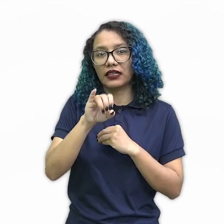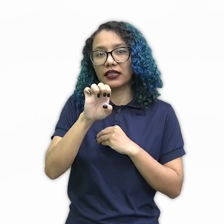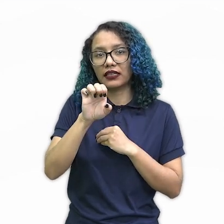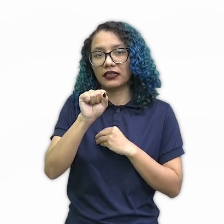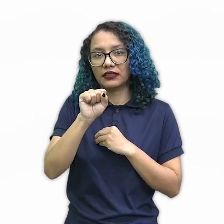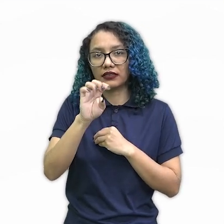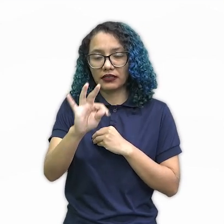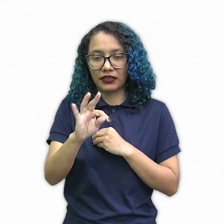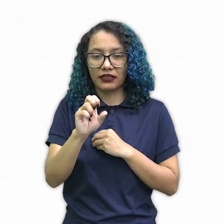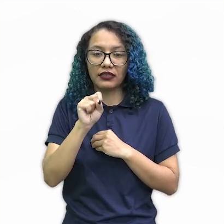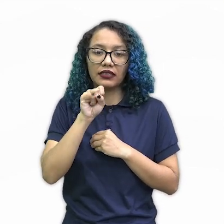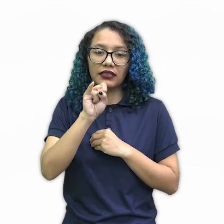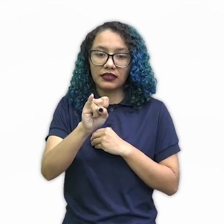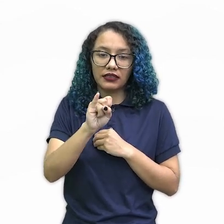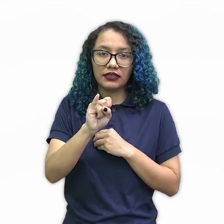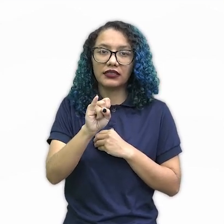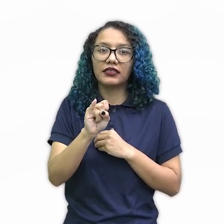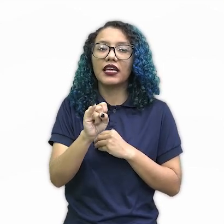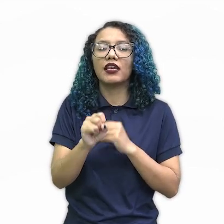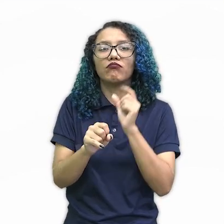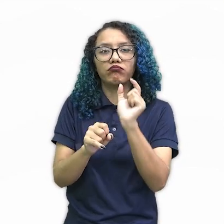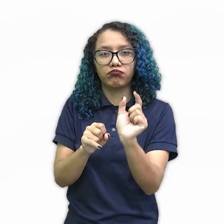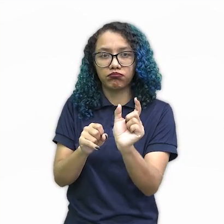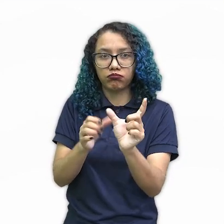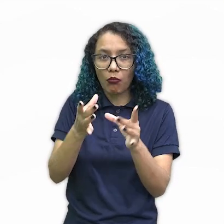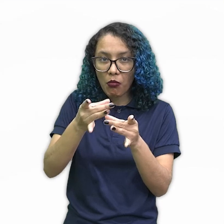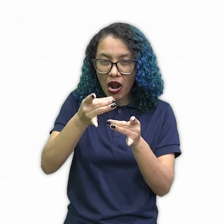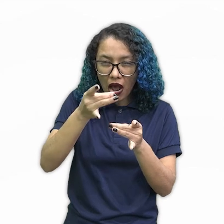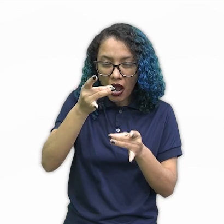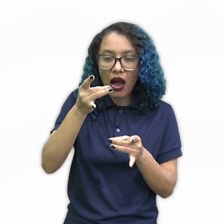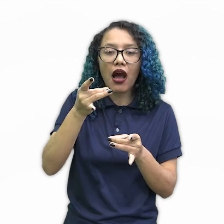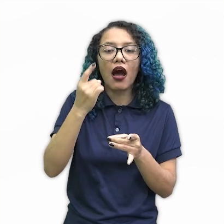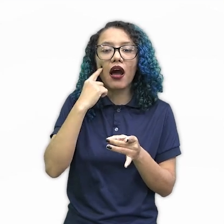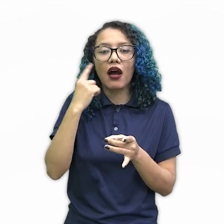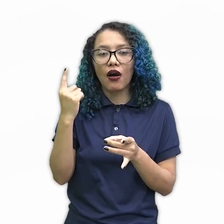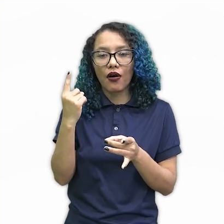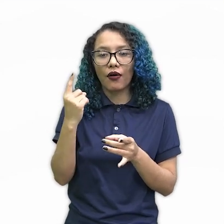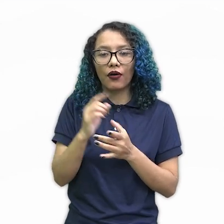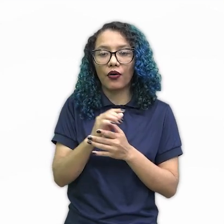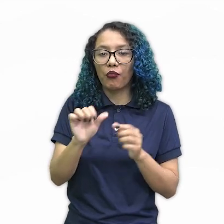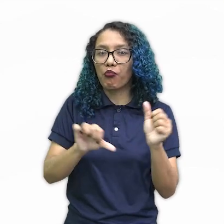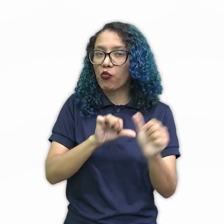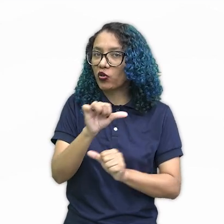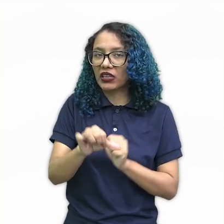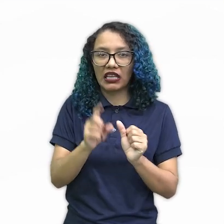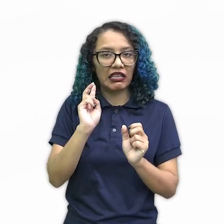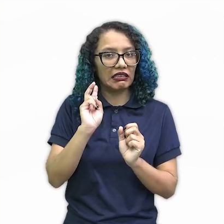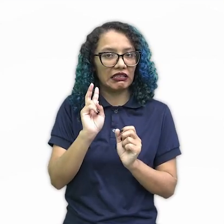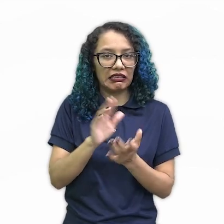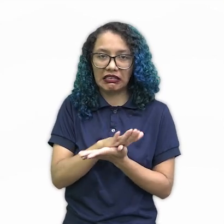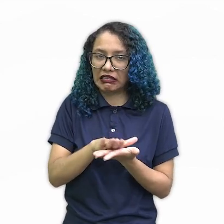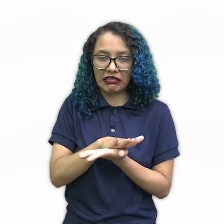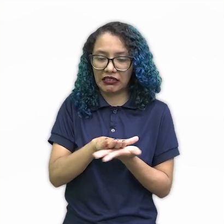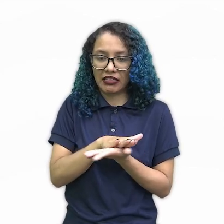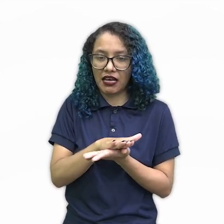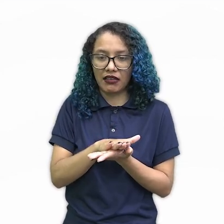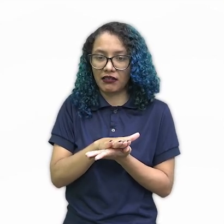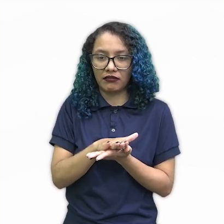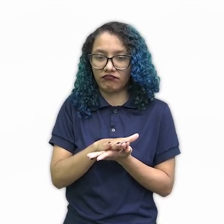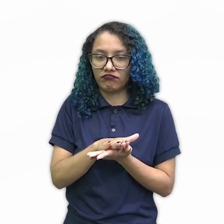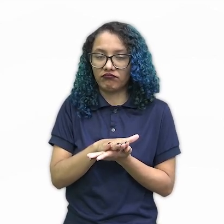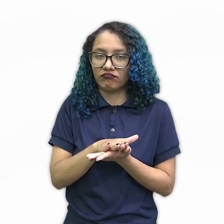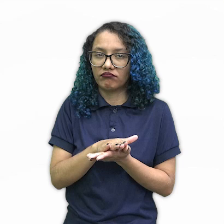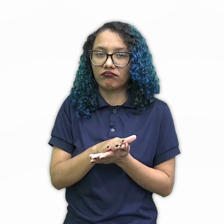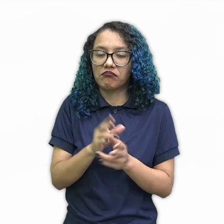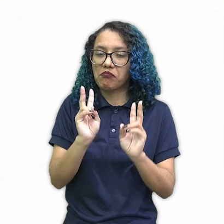por exemplo, beautiful e expensive, não vão receber alteração, não vão receber EST, mas